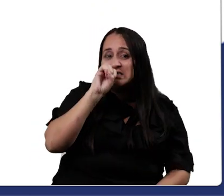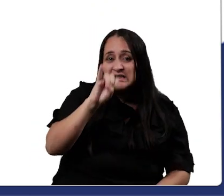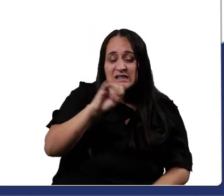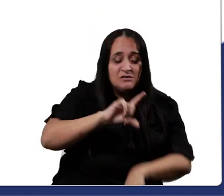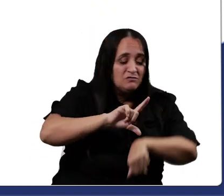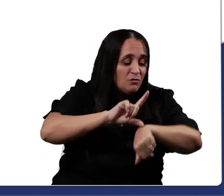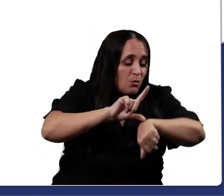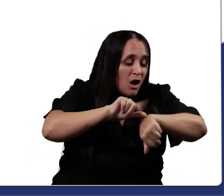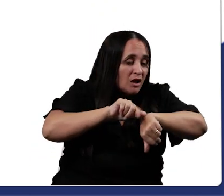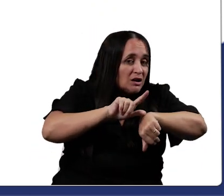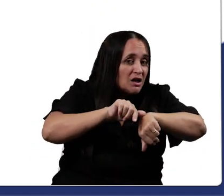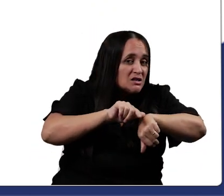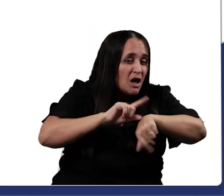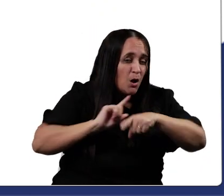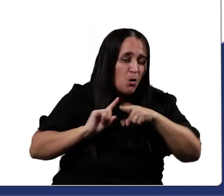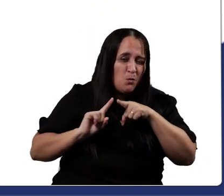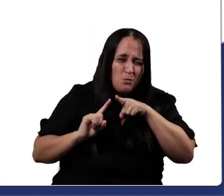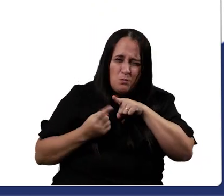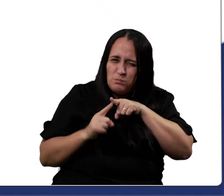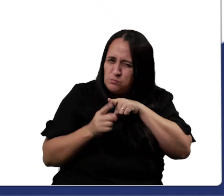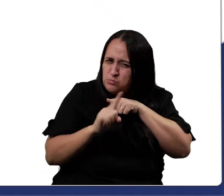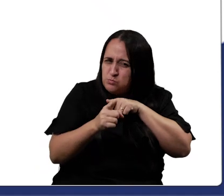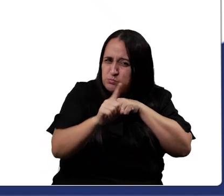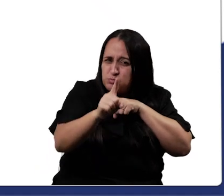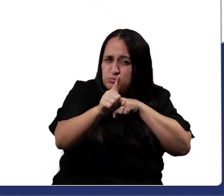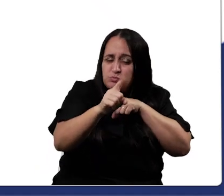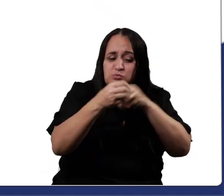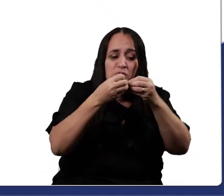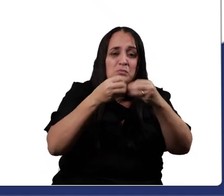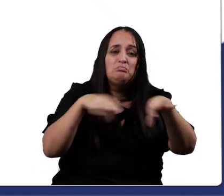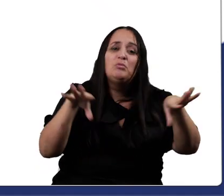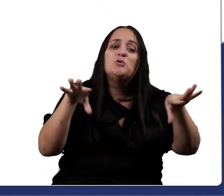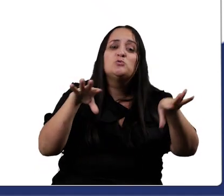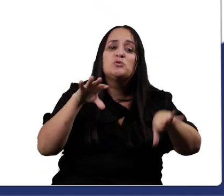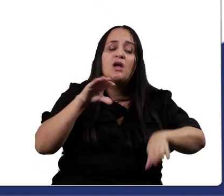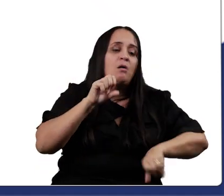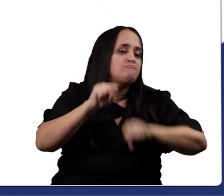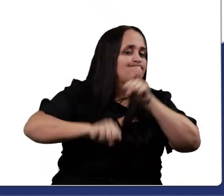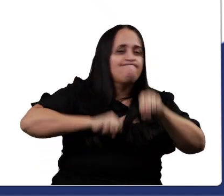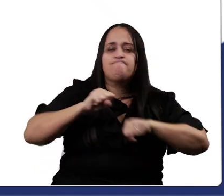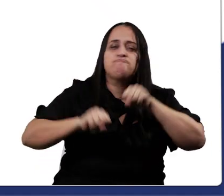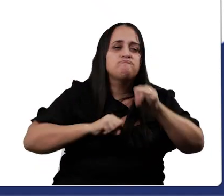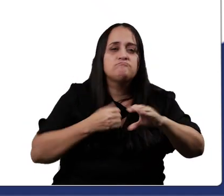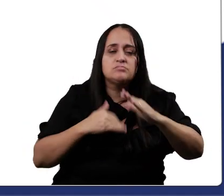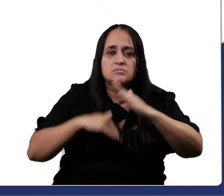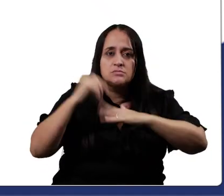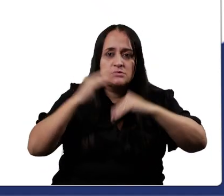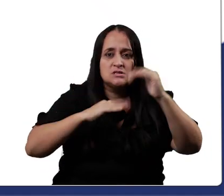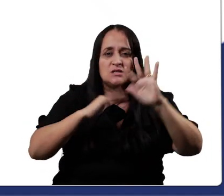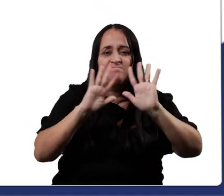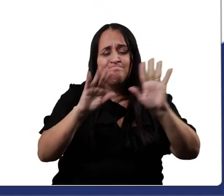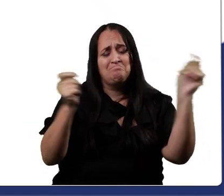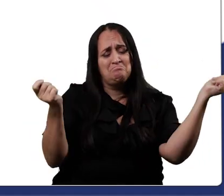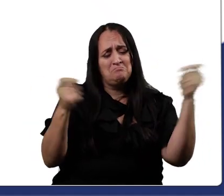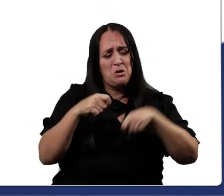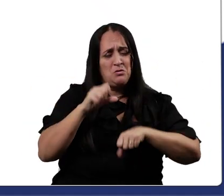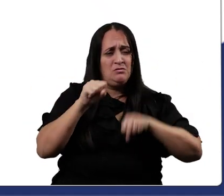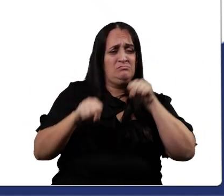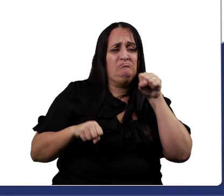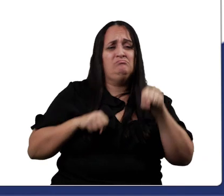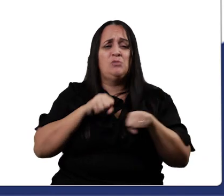for atrasar a corrida e prejudicar o desempenho, eles acabam fazendo